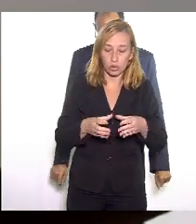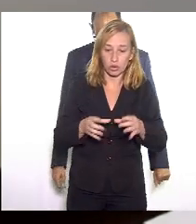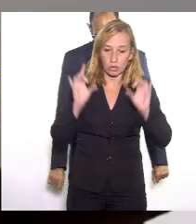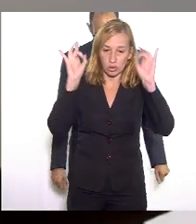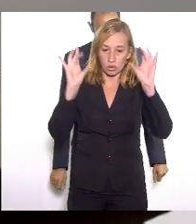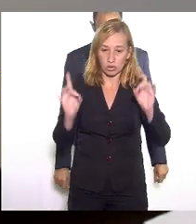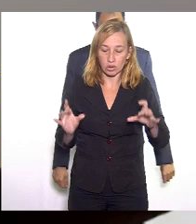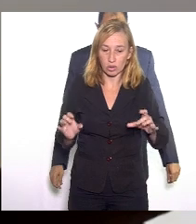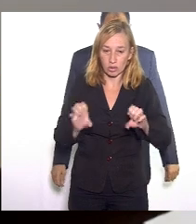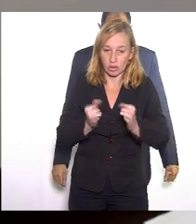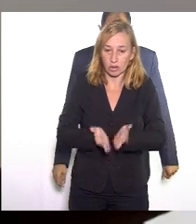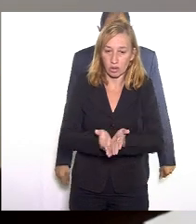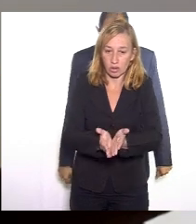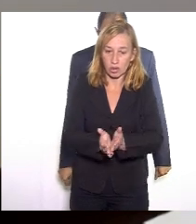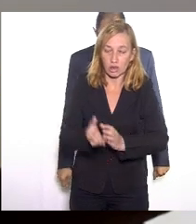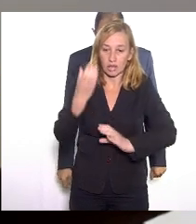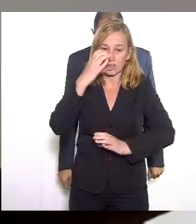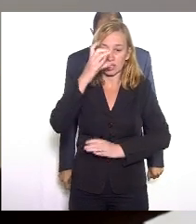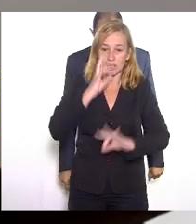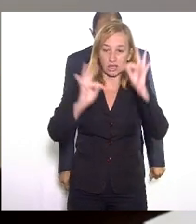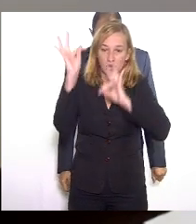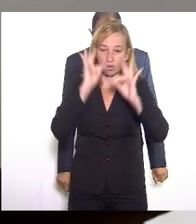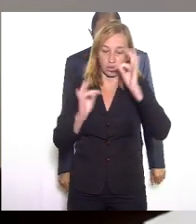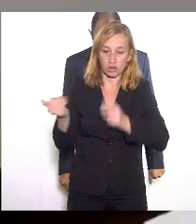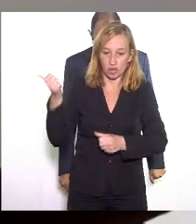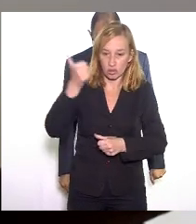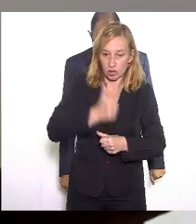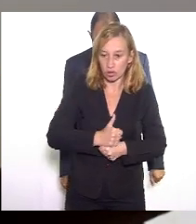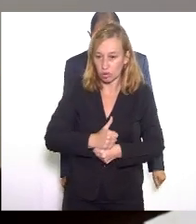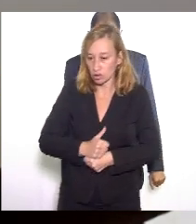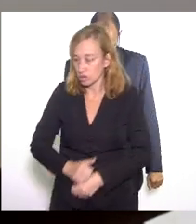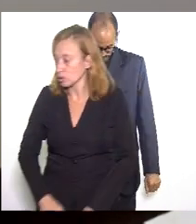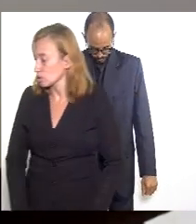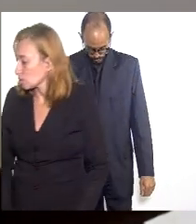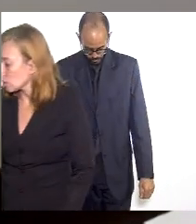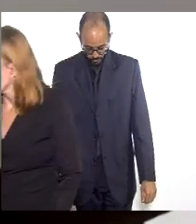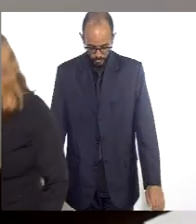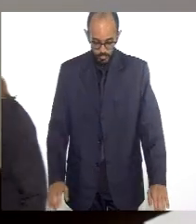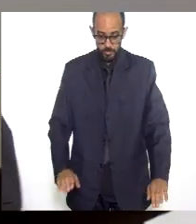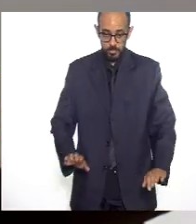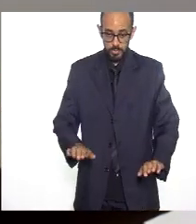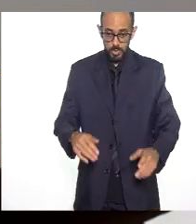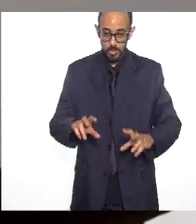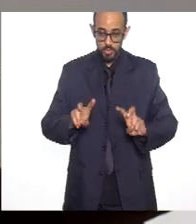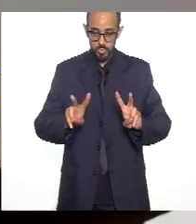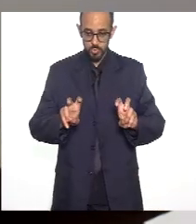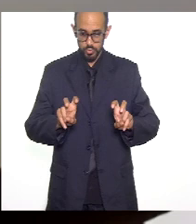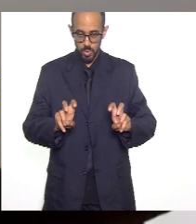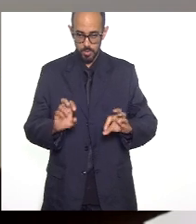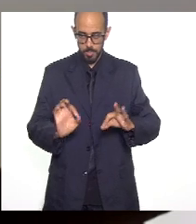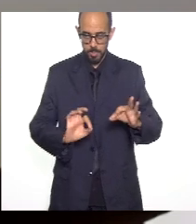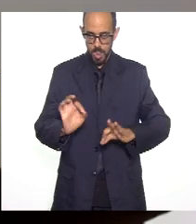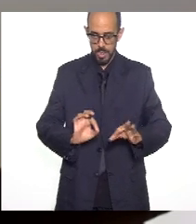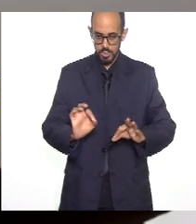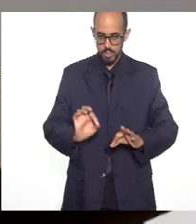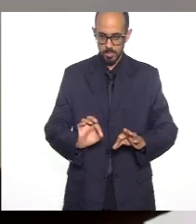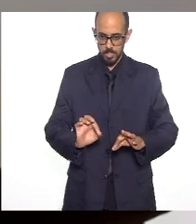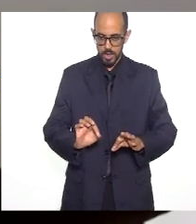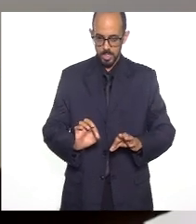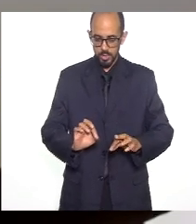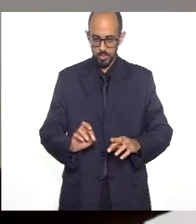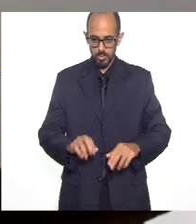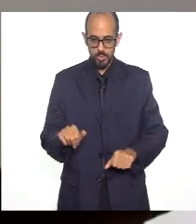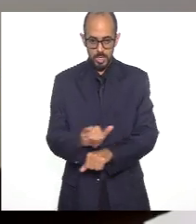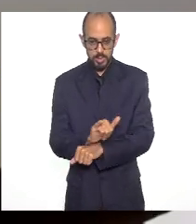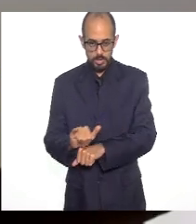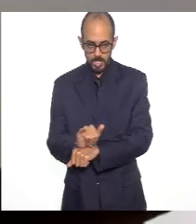Especial da Indústria Naval com a Comissão de Ciência e Tecnologia sobre o cluster tecnológico naval e as perspectivas que ele pode abrir para o desenvolvimento do Rio